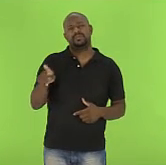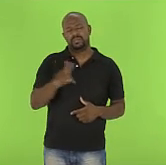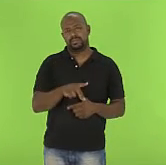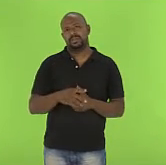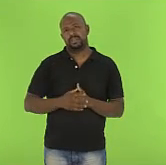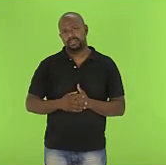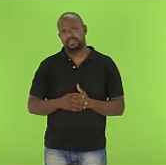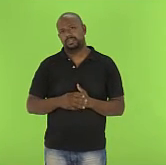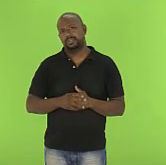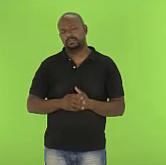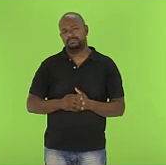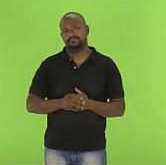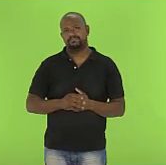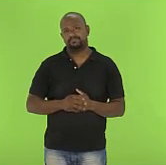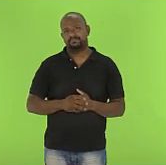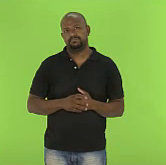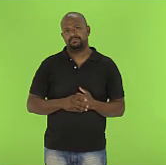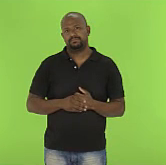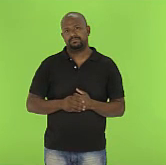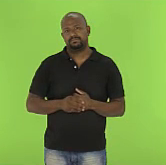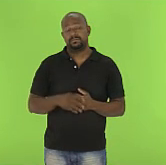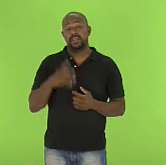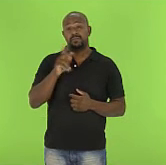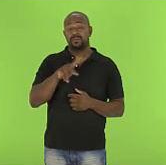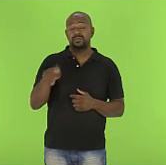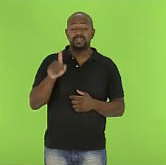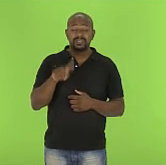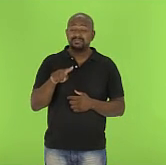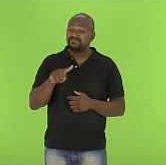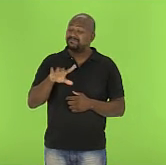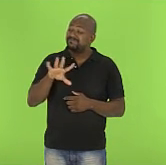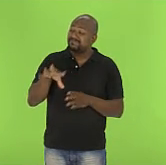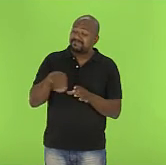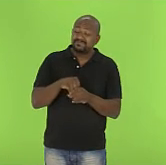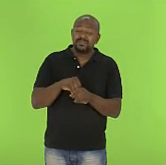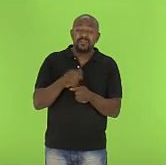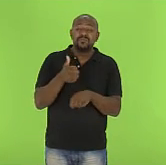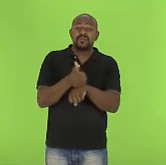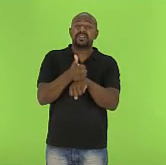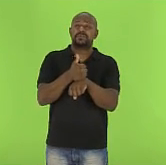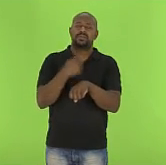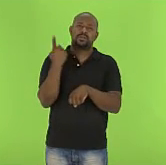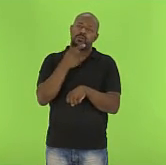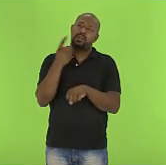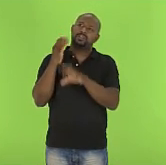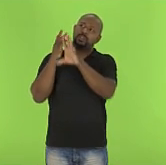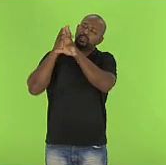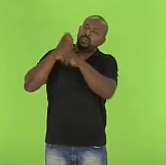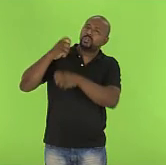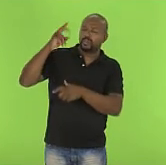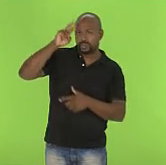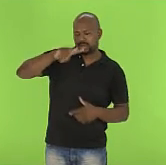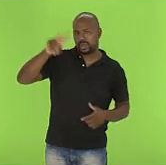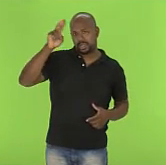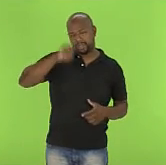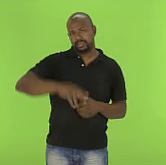nossos professores. Os professores são parte fundamental da nossa